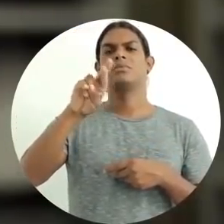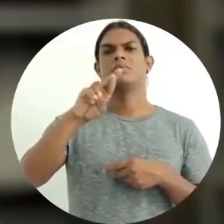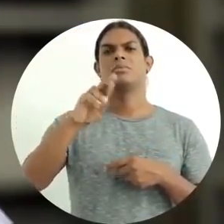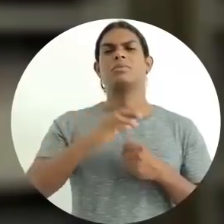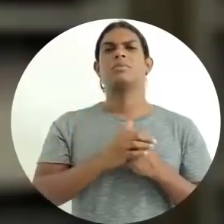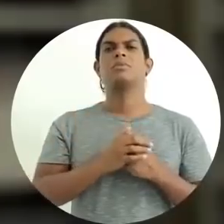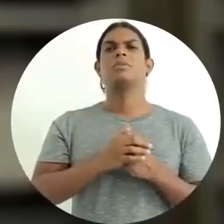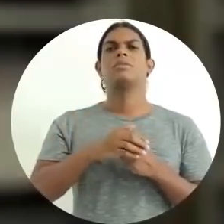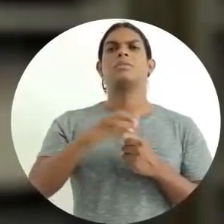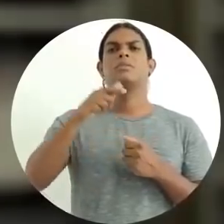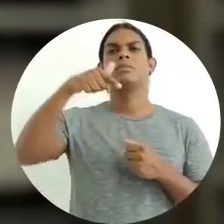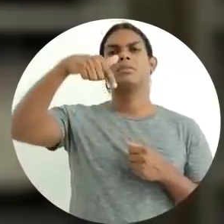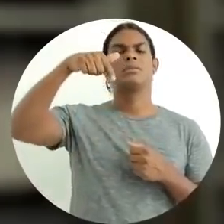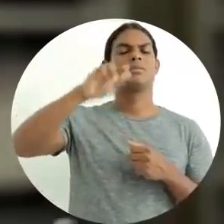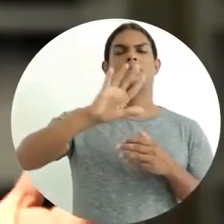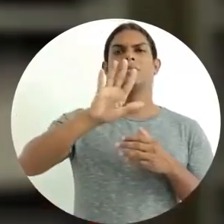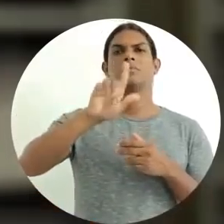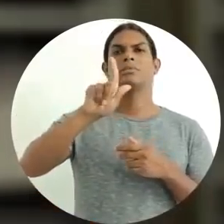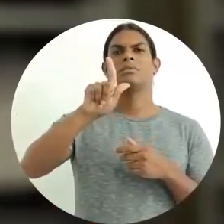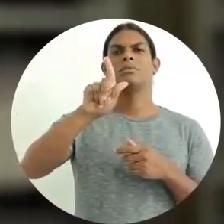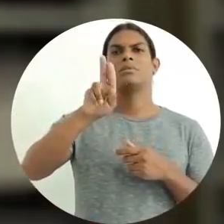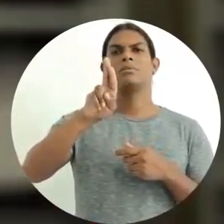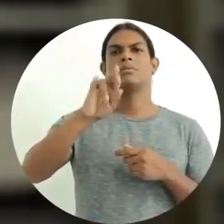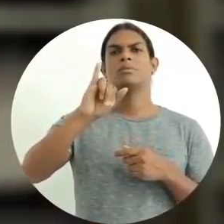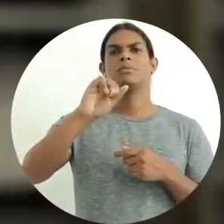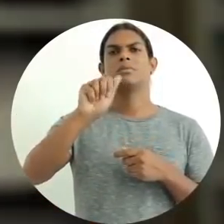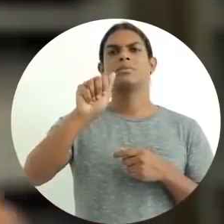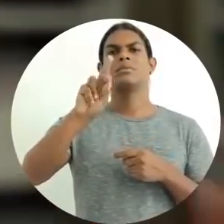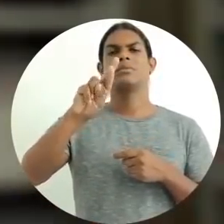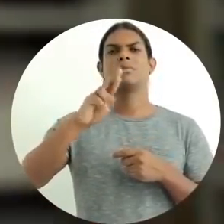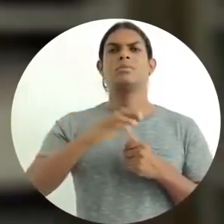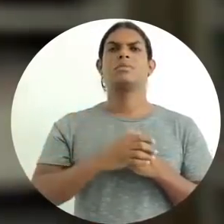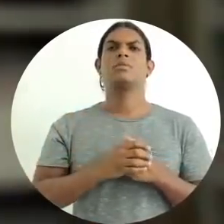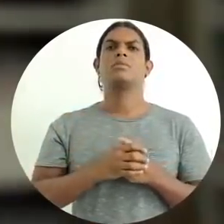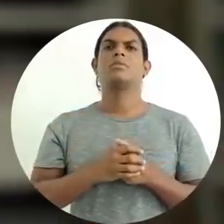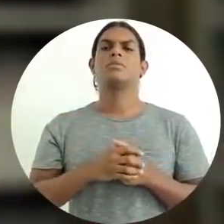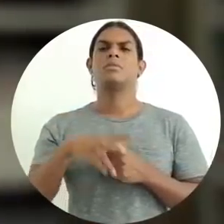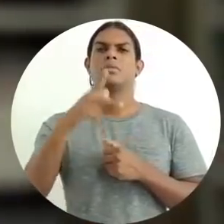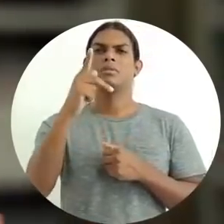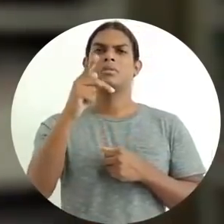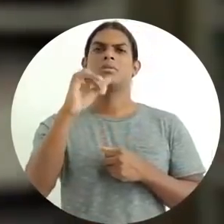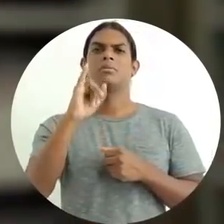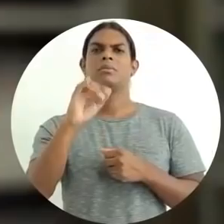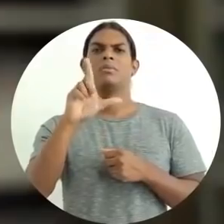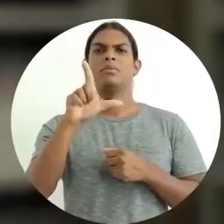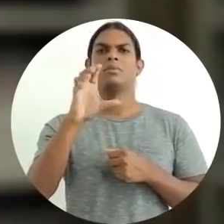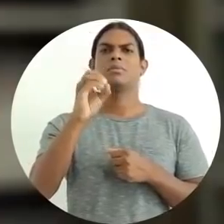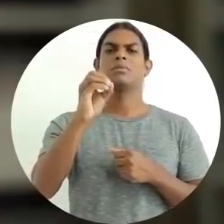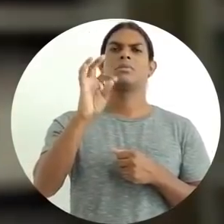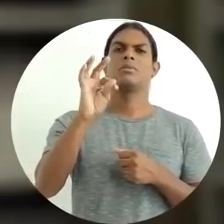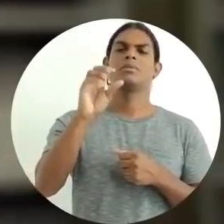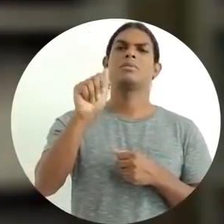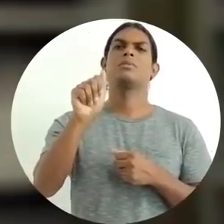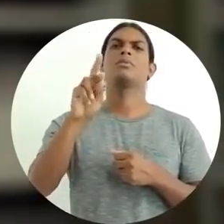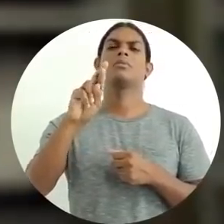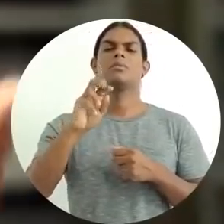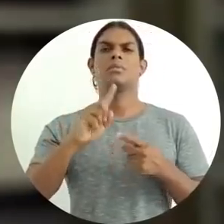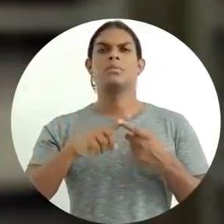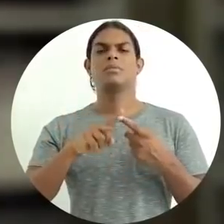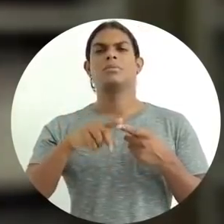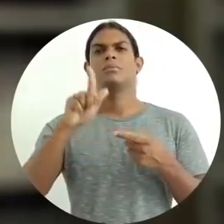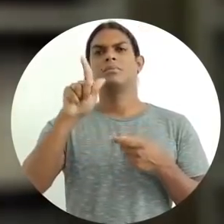guiar, poderíamos dizer que liderança é comandar, pilotar, governar, ou seja,